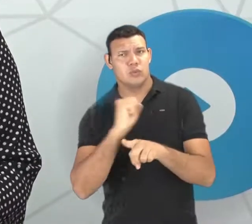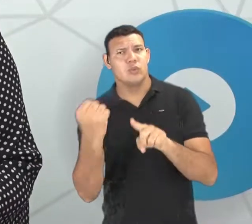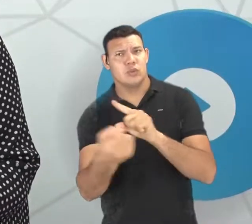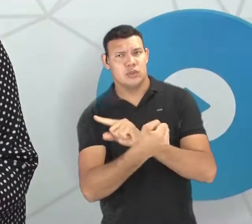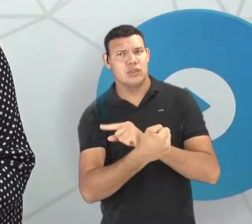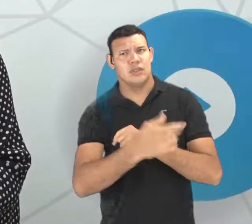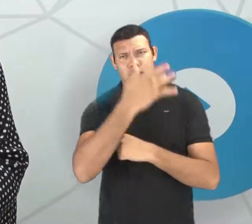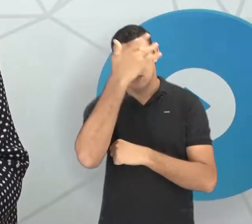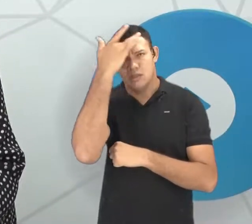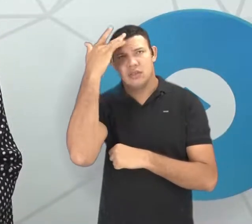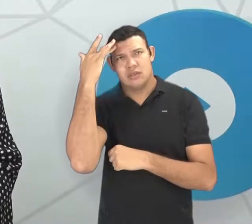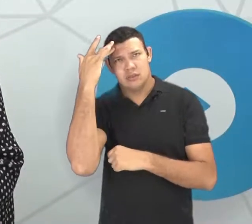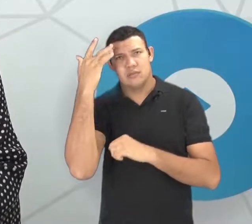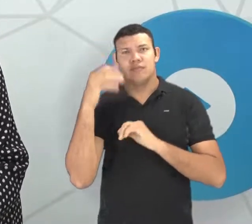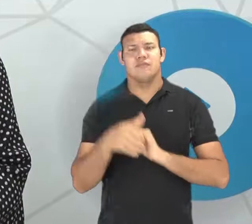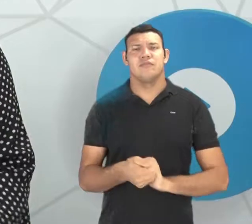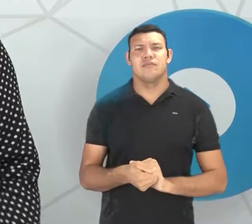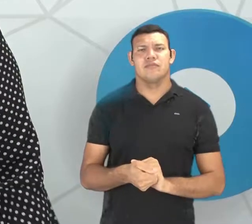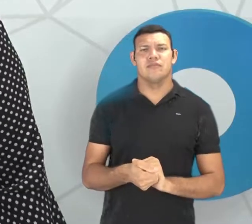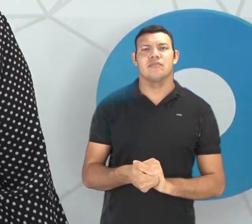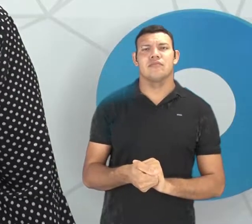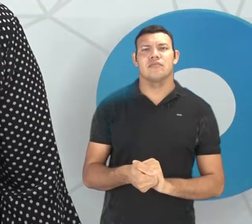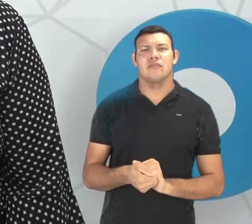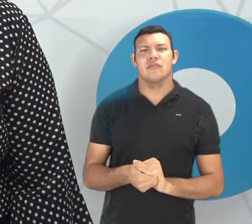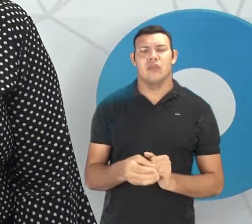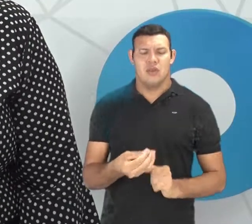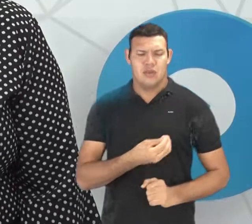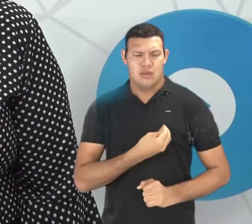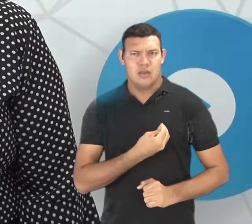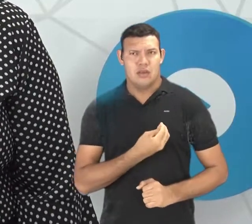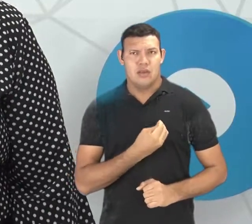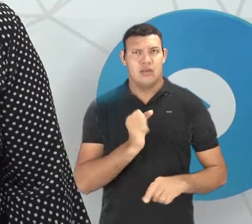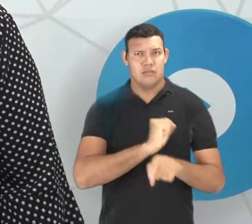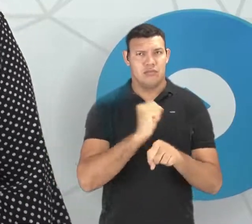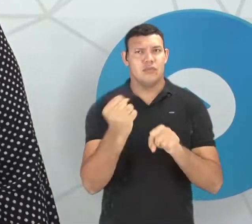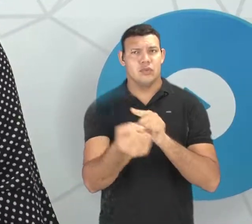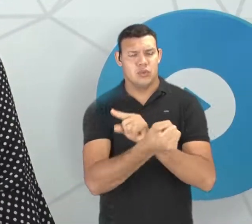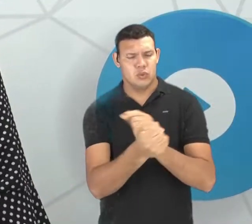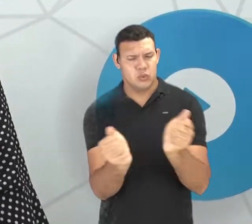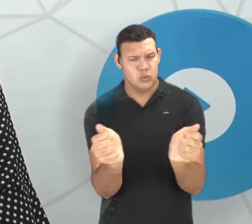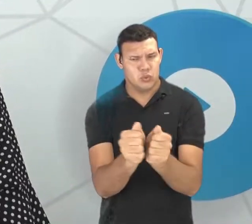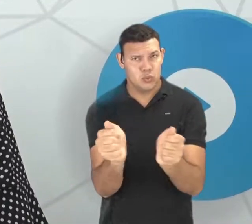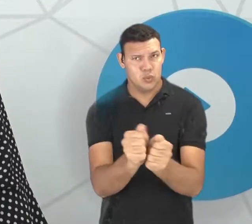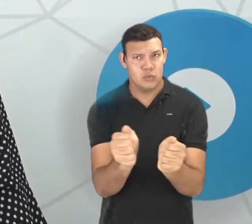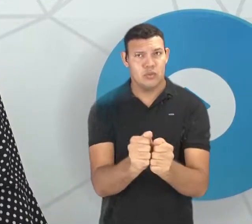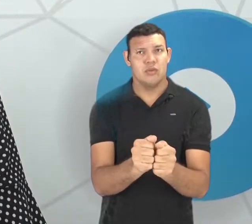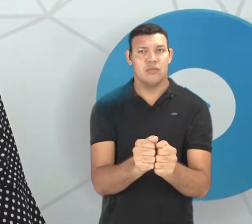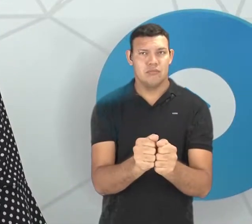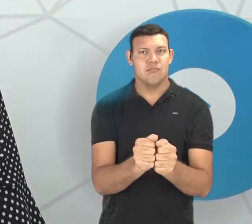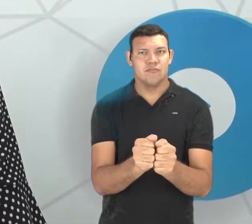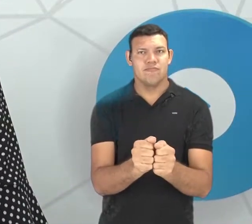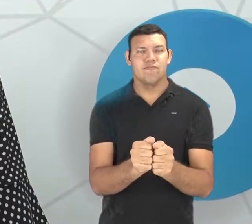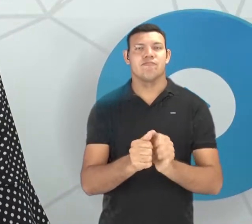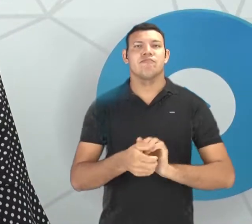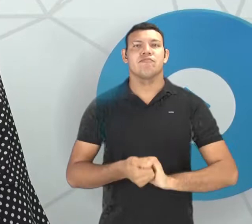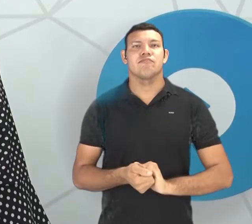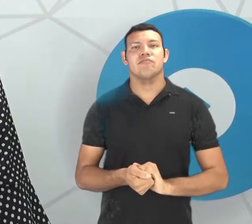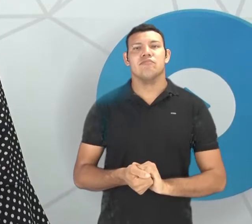social. Pessoas que devemos conviver em sociedade. E eu quero